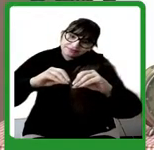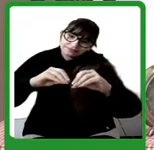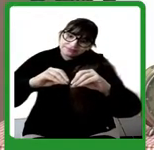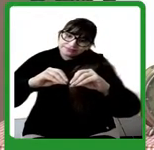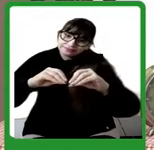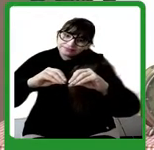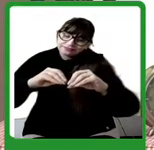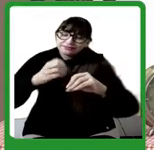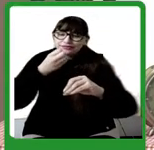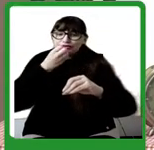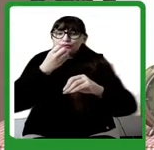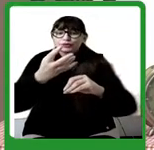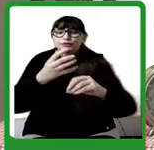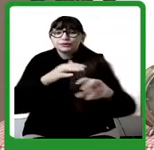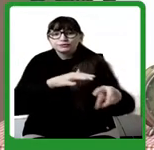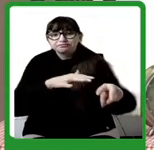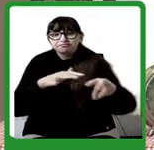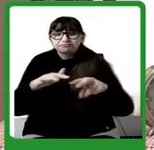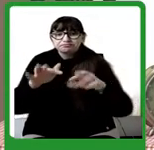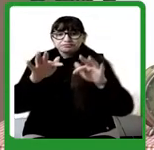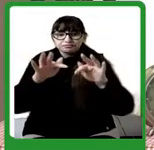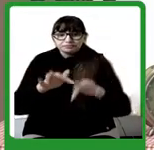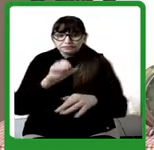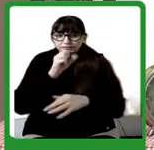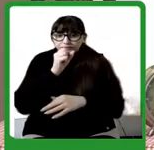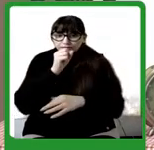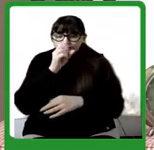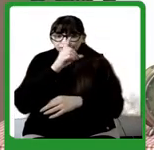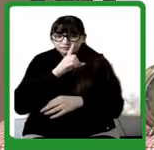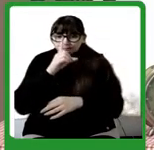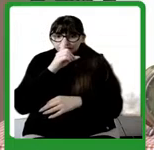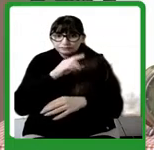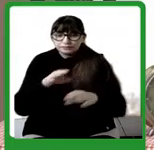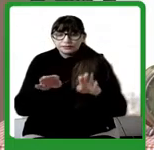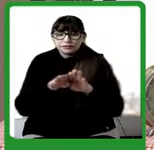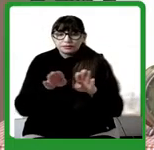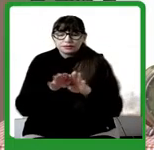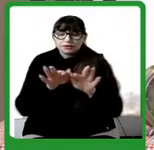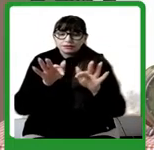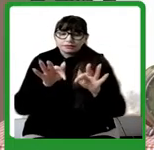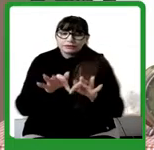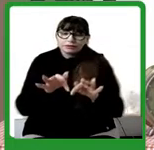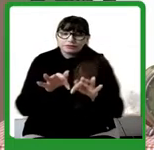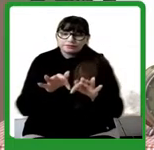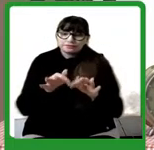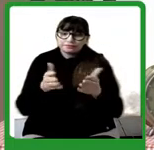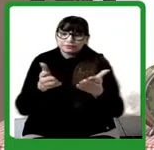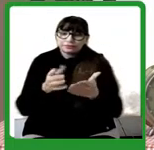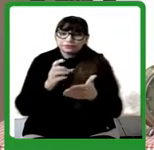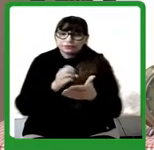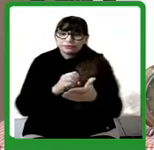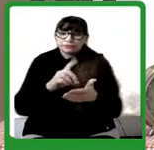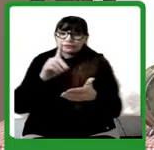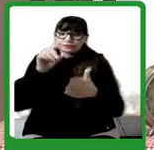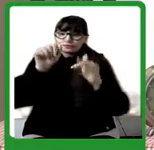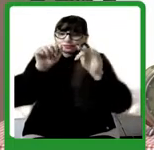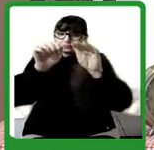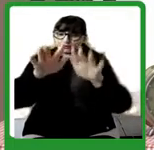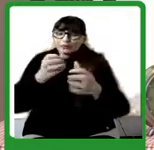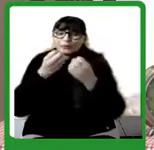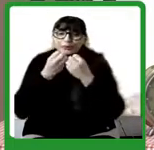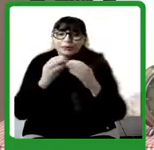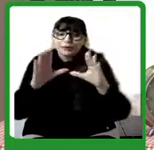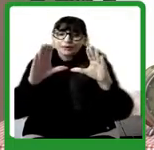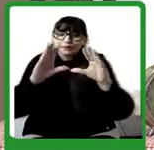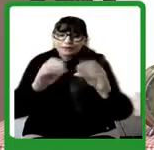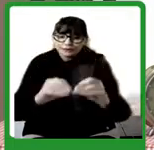um excelente resto de semana, um excelente final de semana, enfim, fiquem todos muito bem. Boa noite a todos vocês, boa